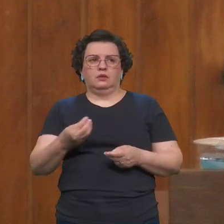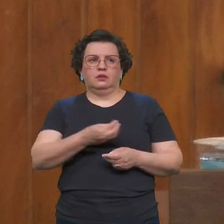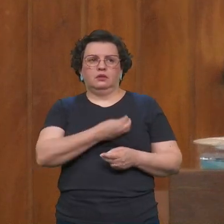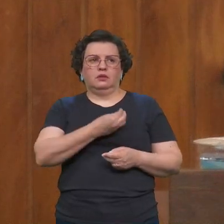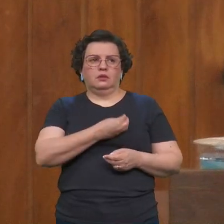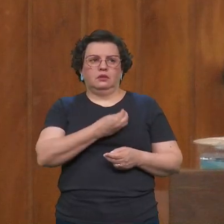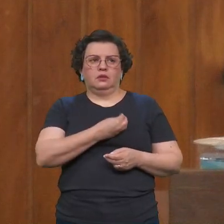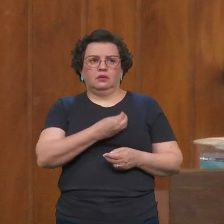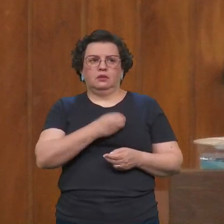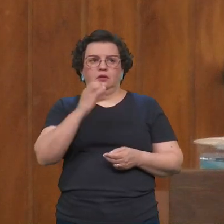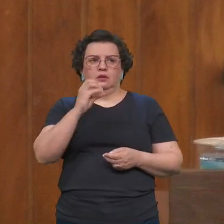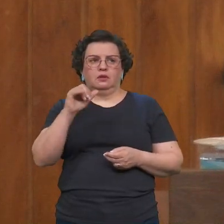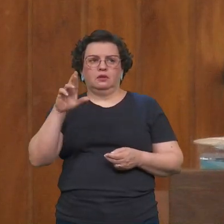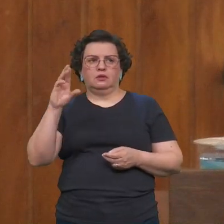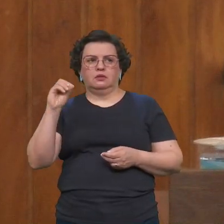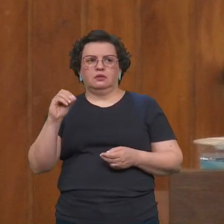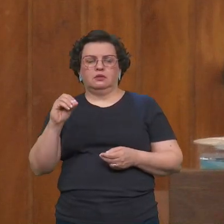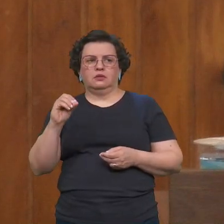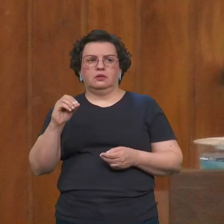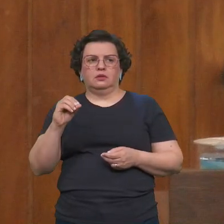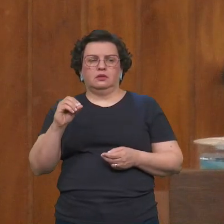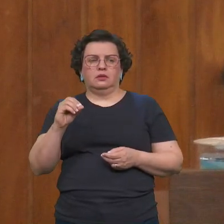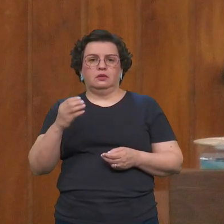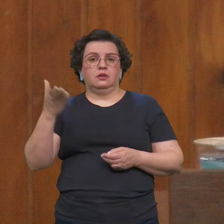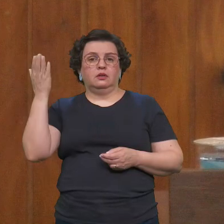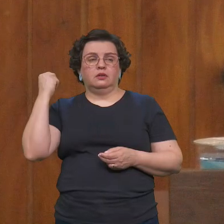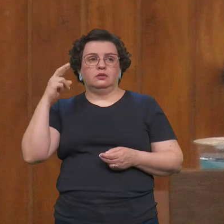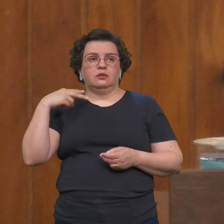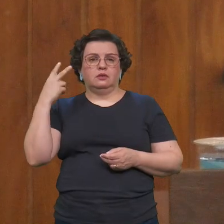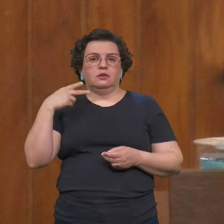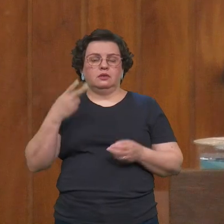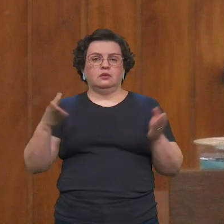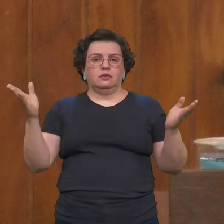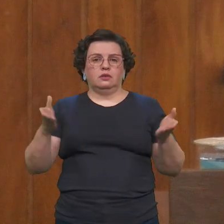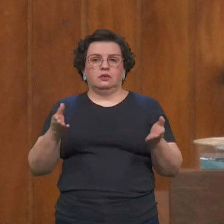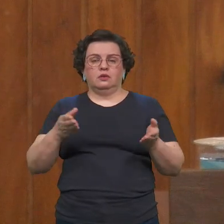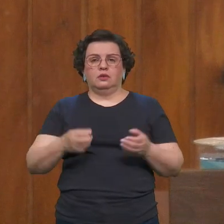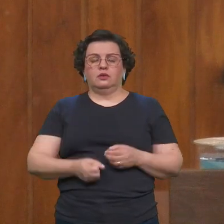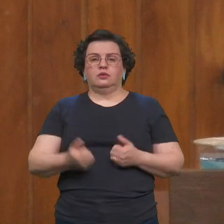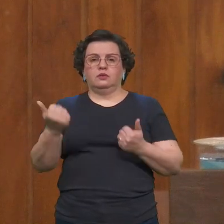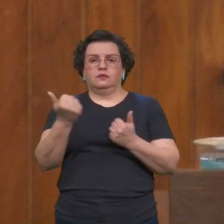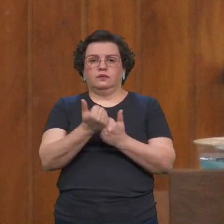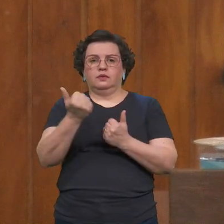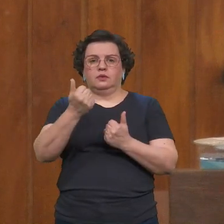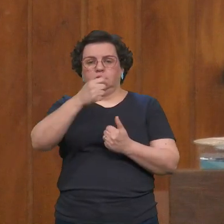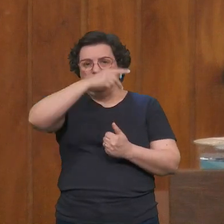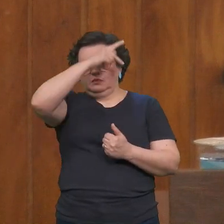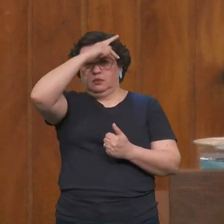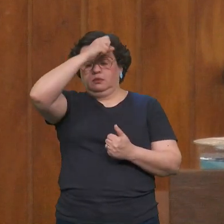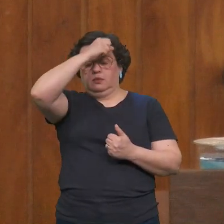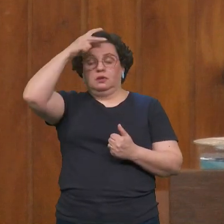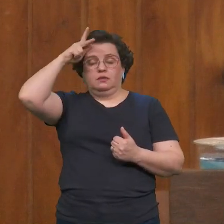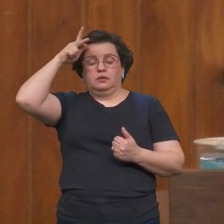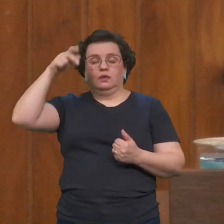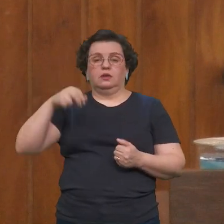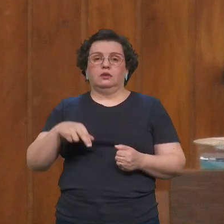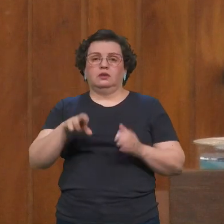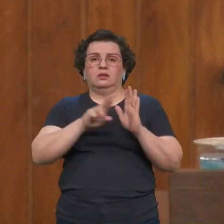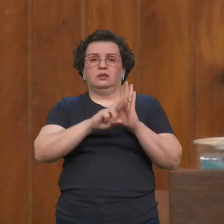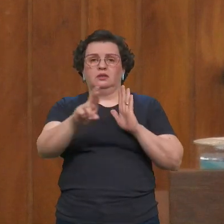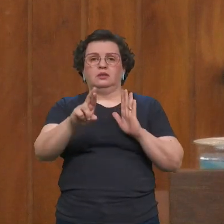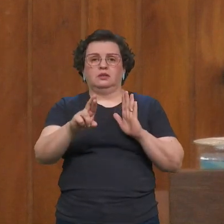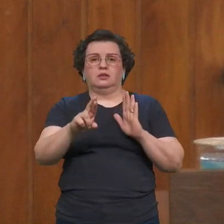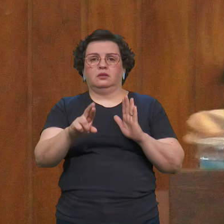autoridades: Cícero Carlos da Silva, ex-vereador e atual vice-prefeito, neste ato representando o prefeito municipal